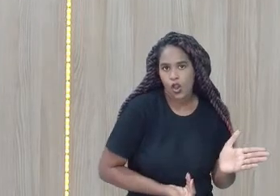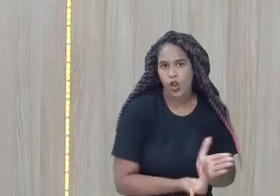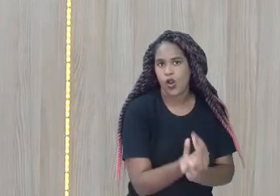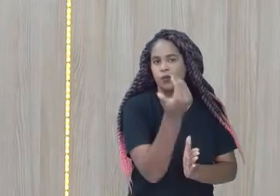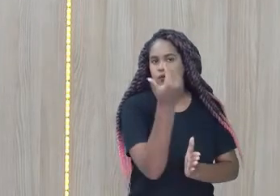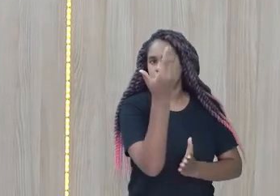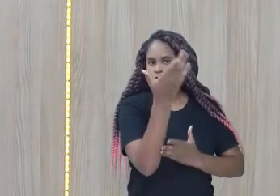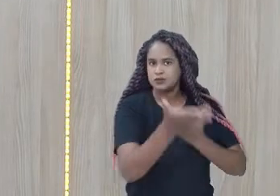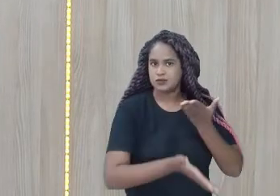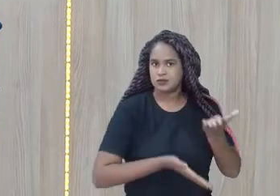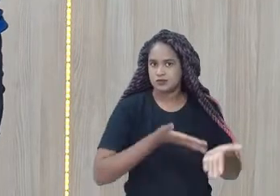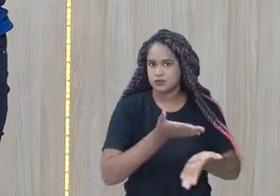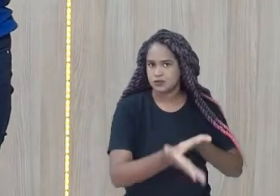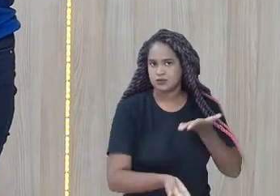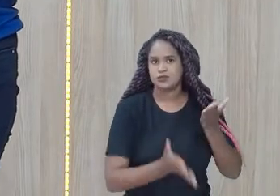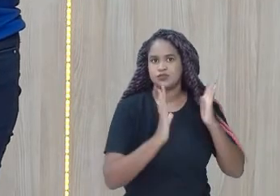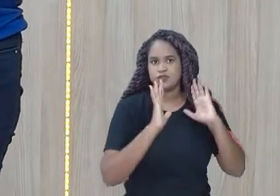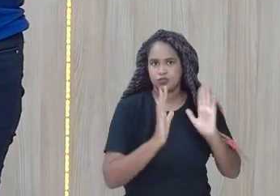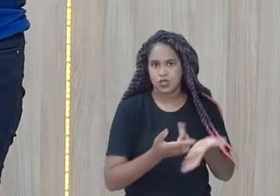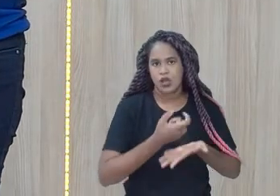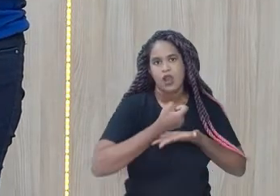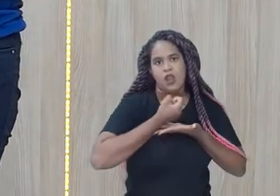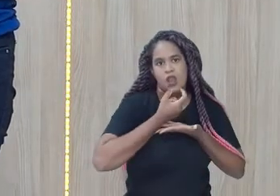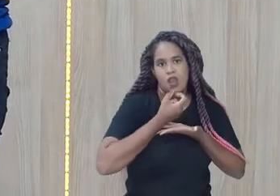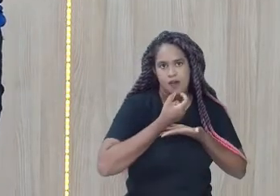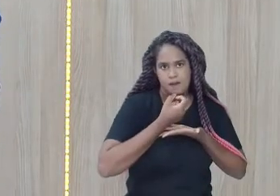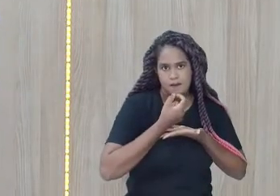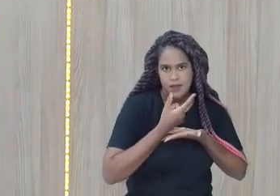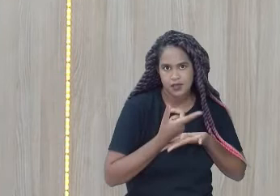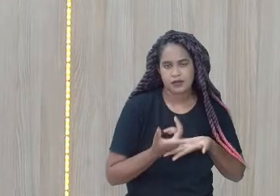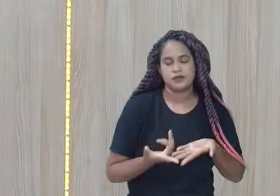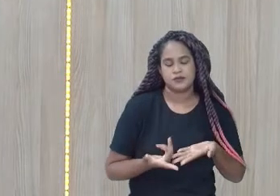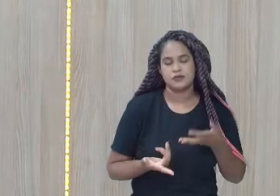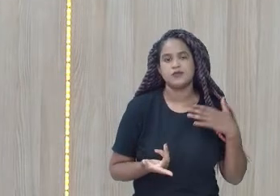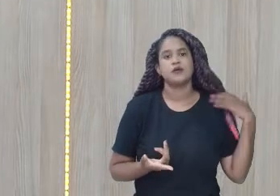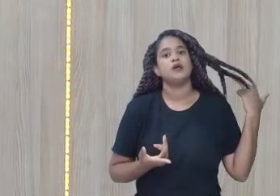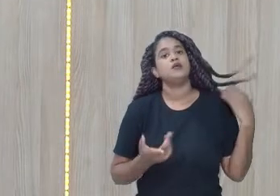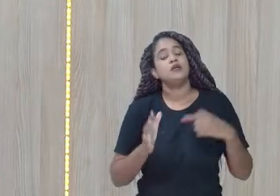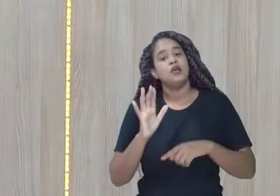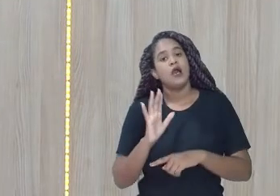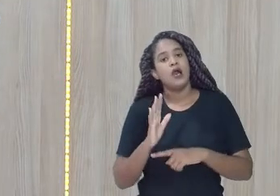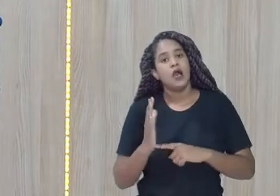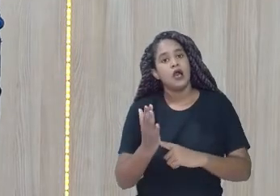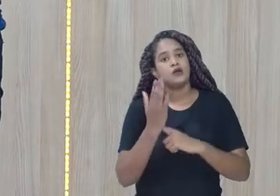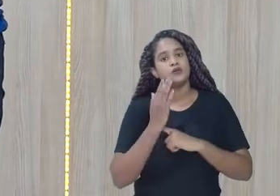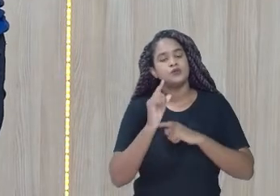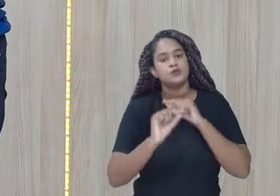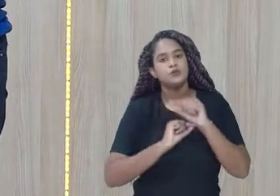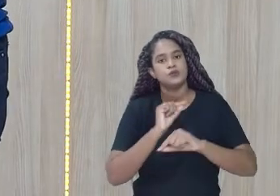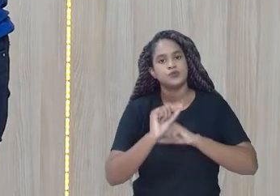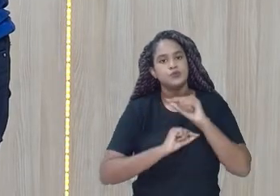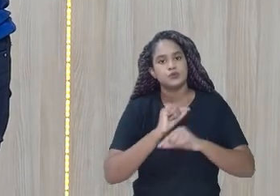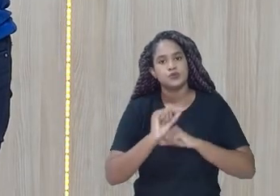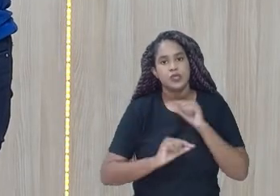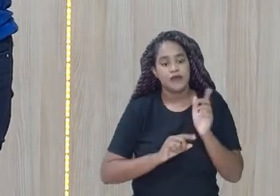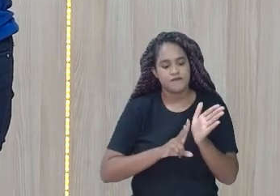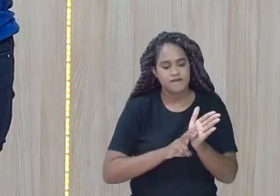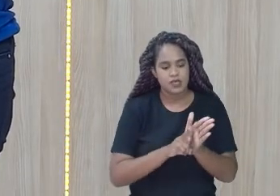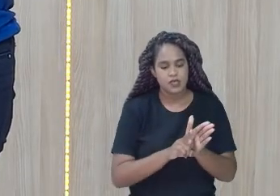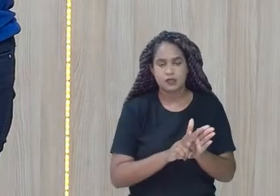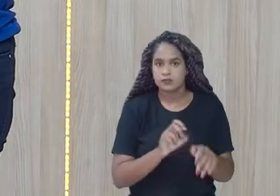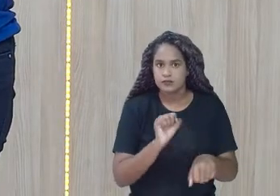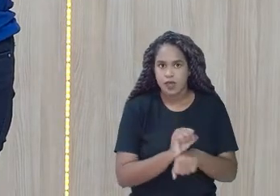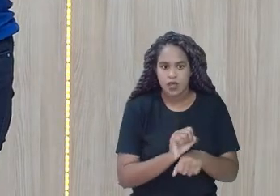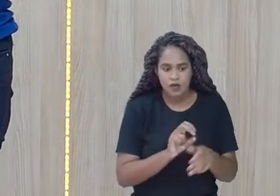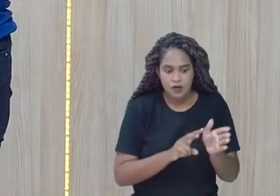o tratamento com medicamentos antirretrovirais que vão estacionar o vírus,